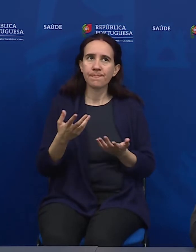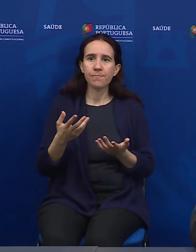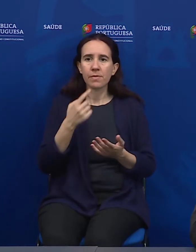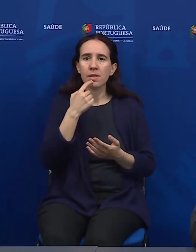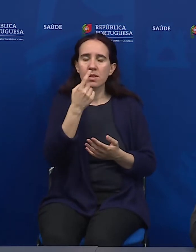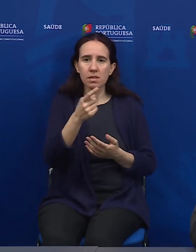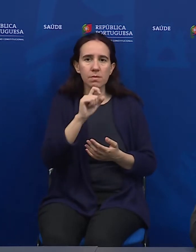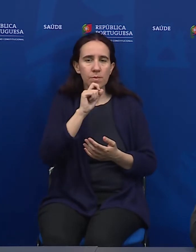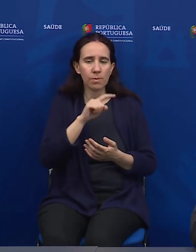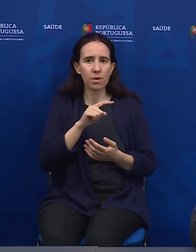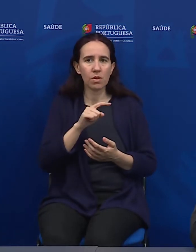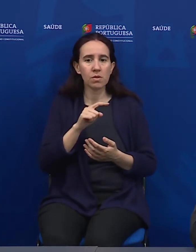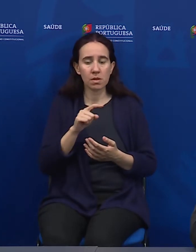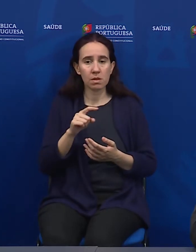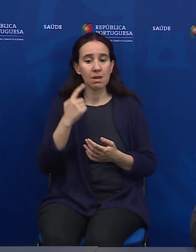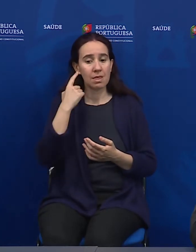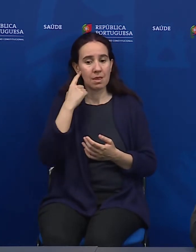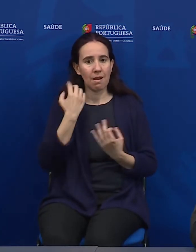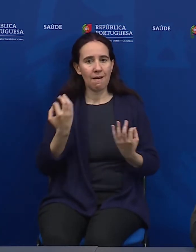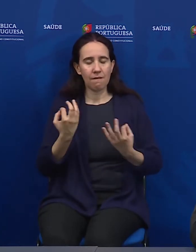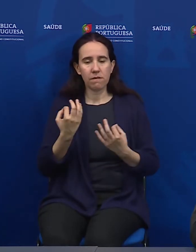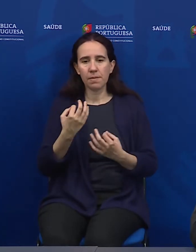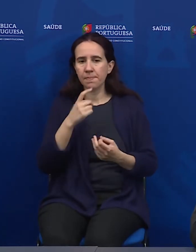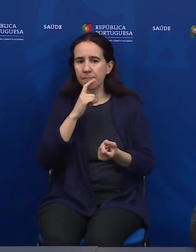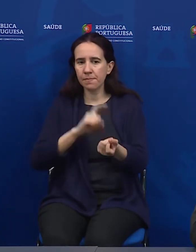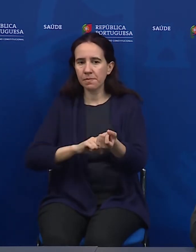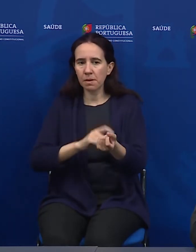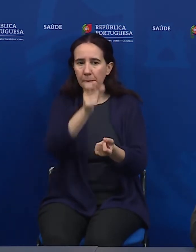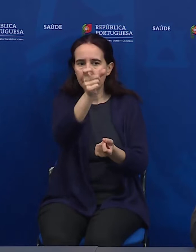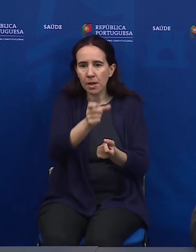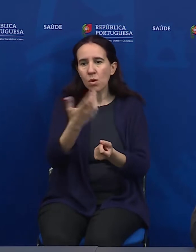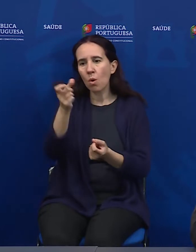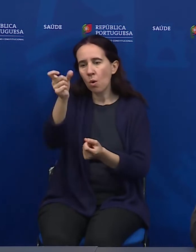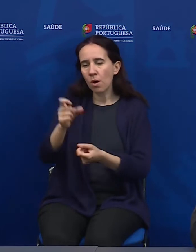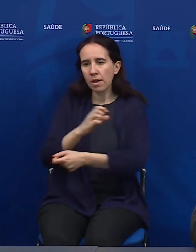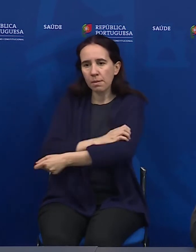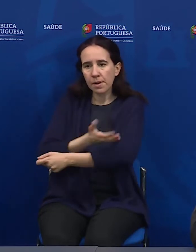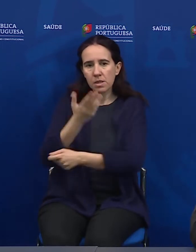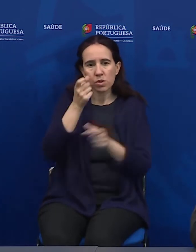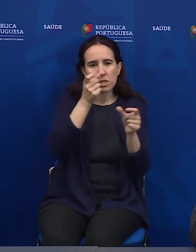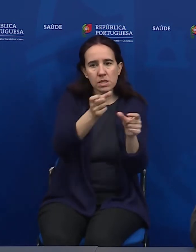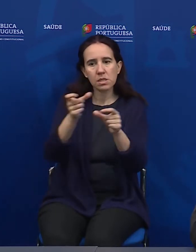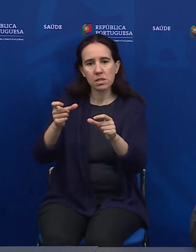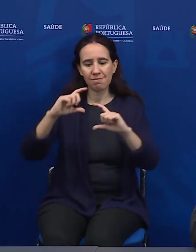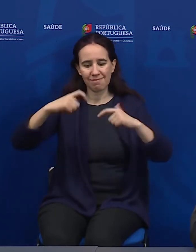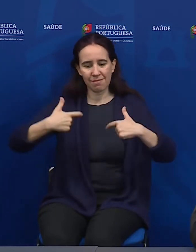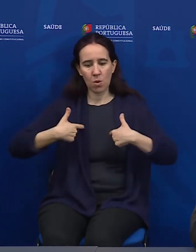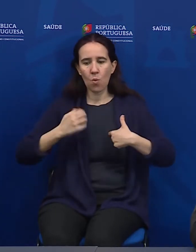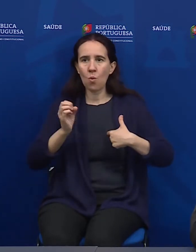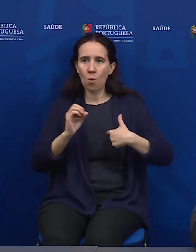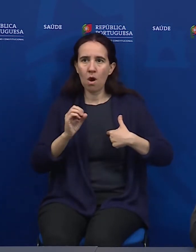podemos dizer que a partir do momento em que um diabético ou com um hipertenso descompensam, ficam, obviamente,